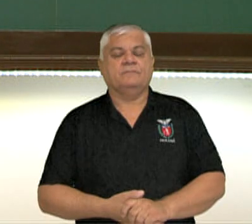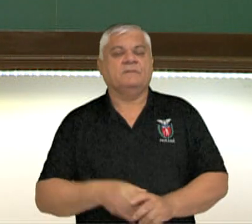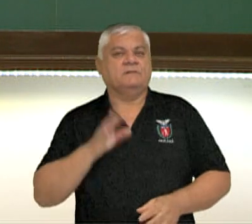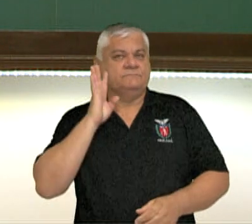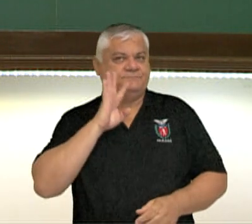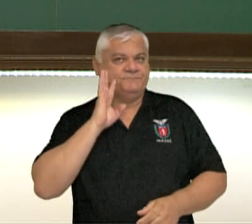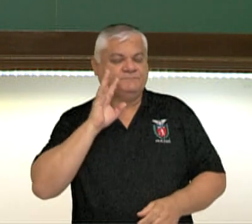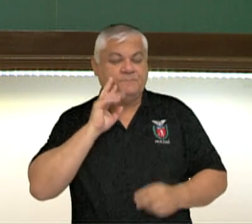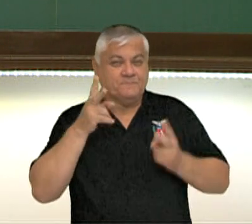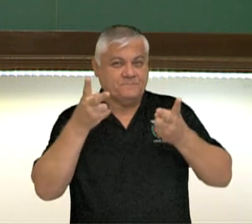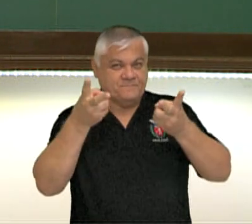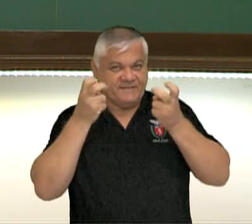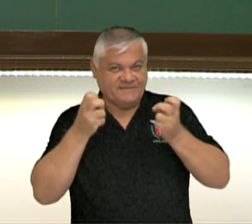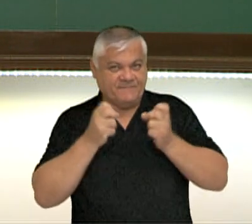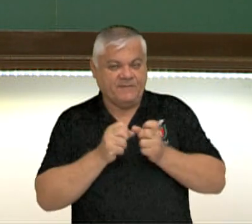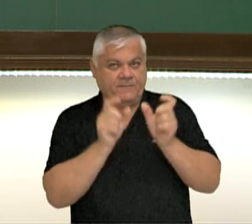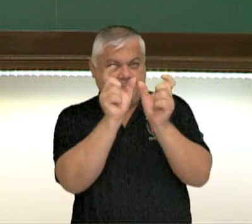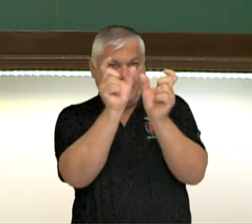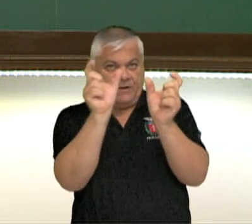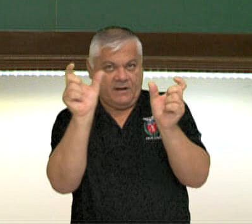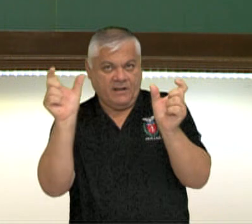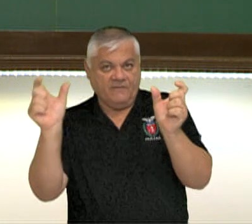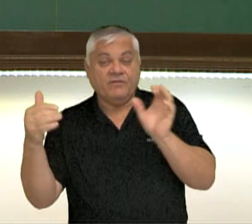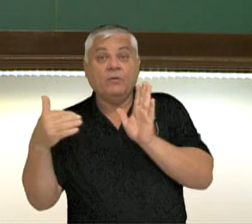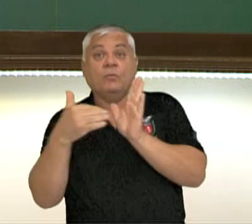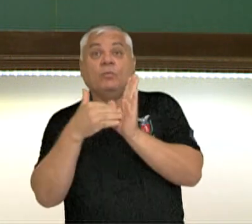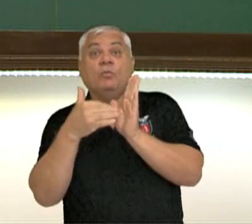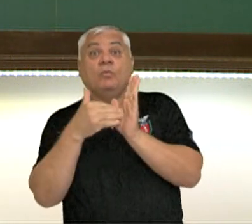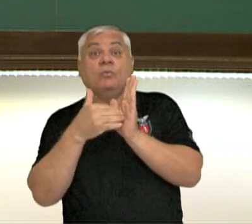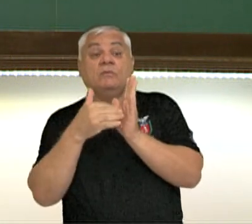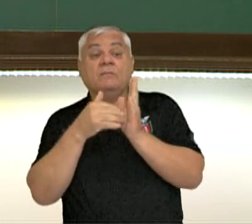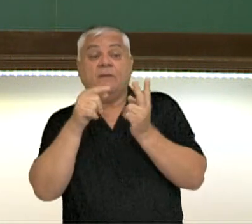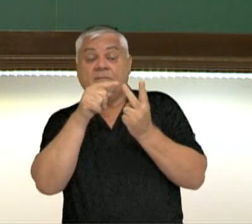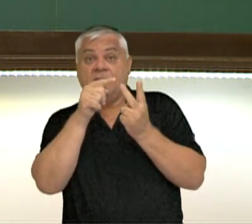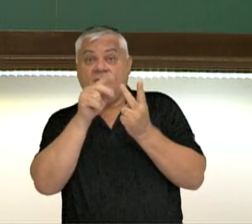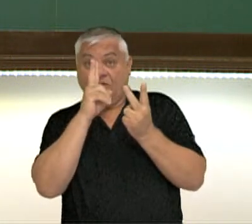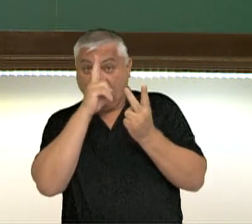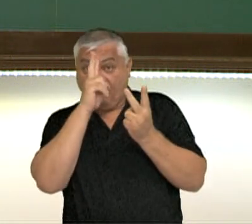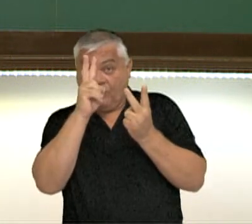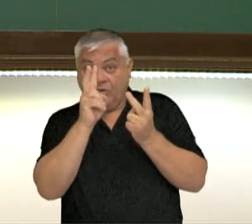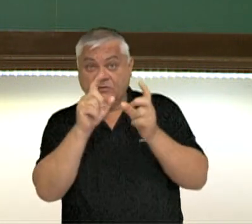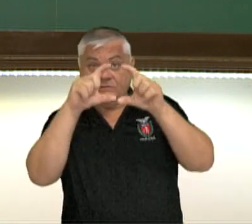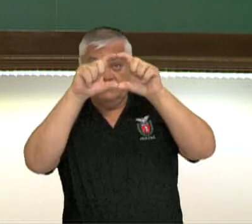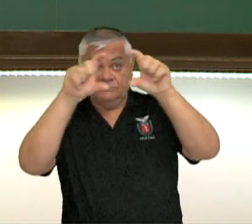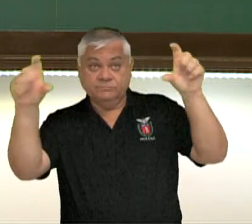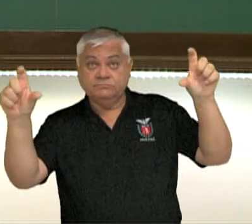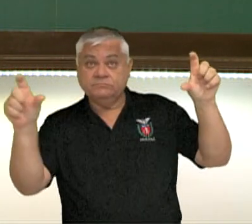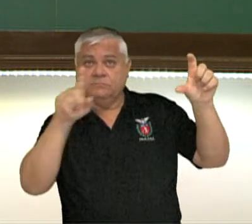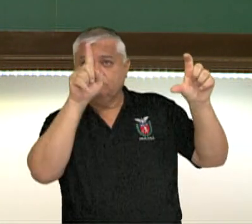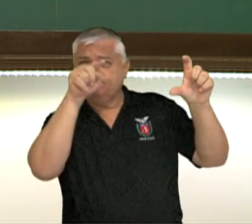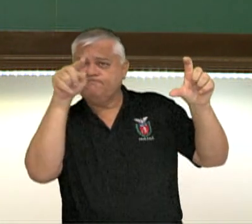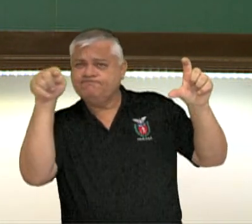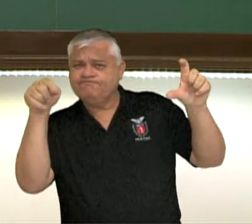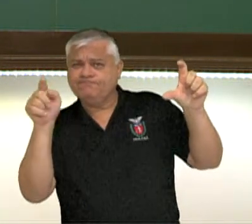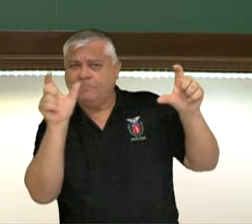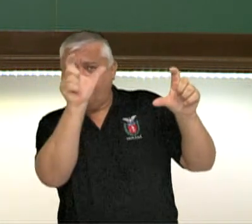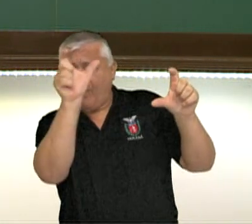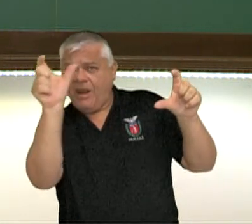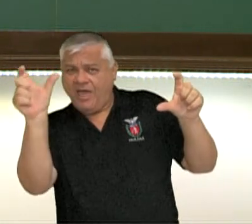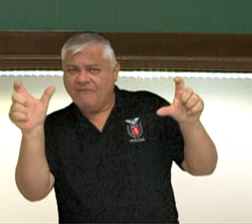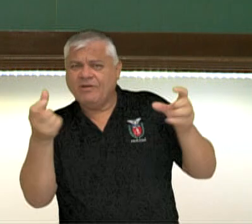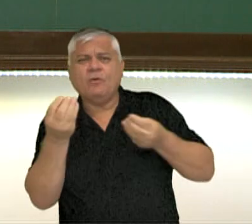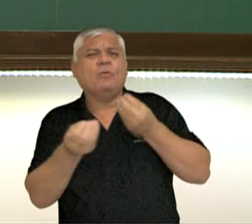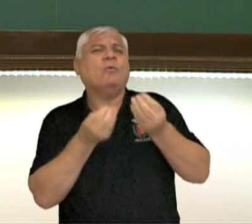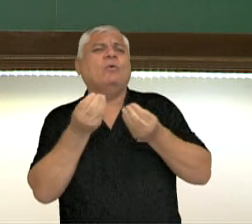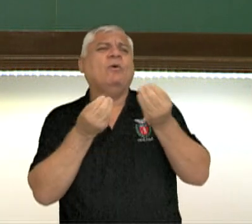Legal, você percebeu então as terminações aqui destas palavras, desse grupo de palavras? Como será que